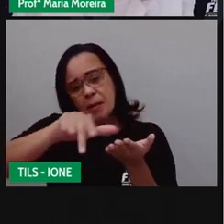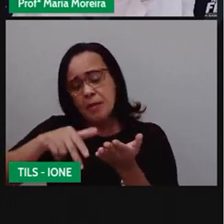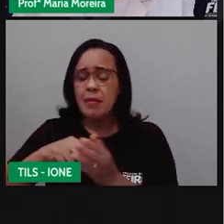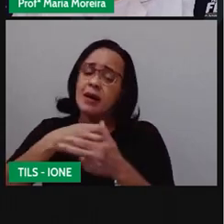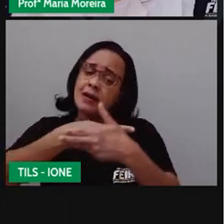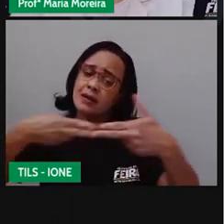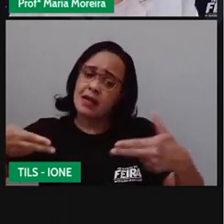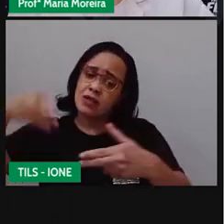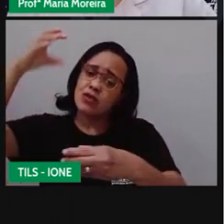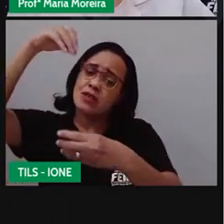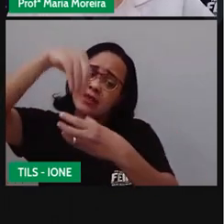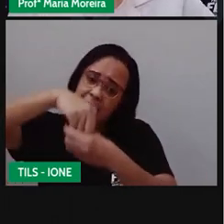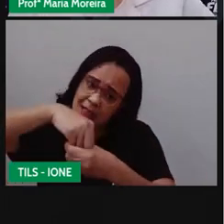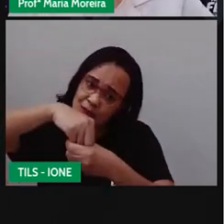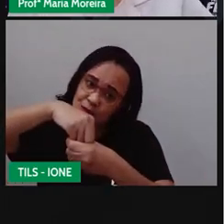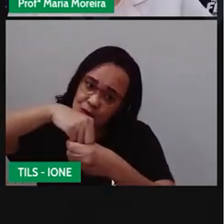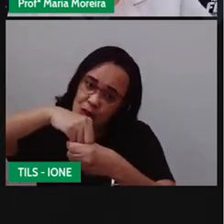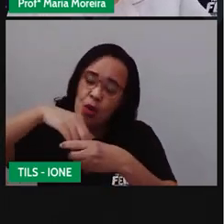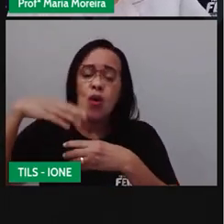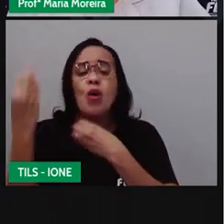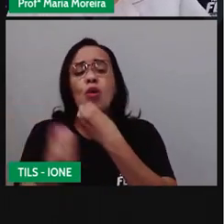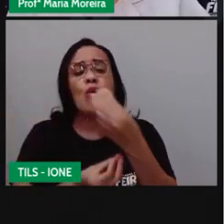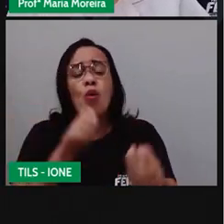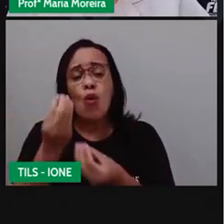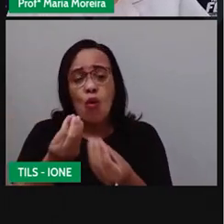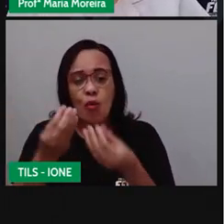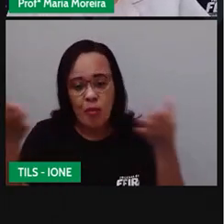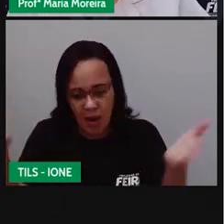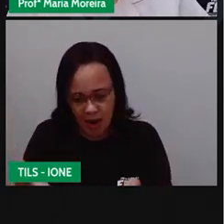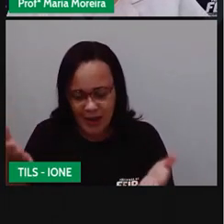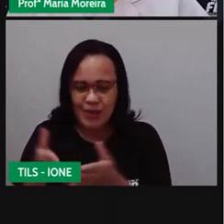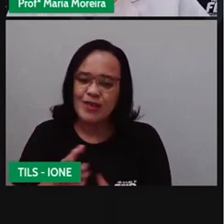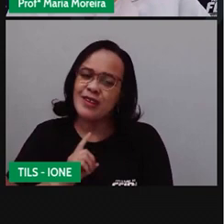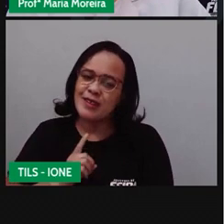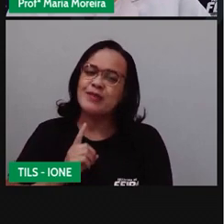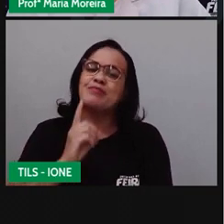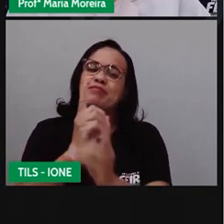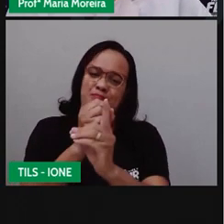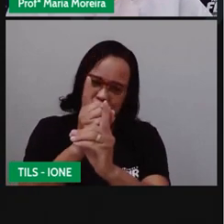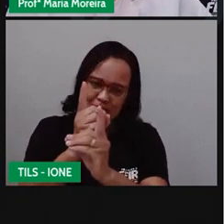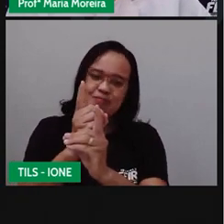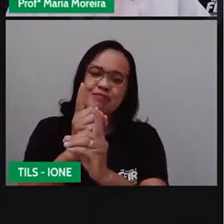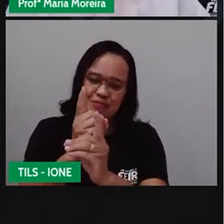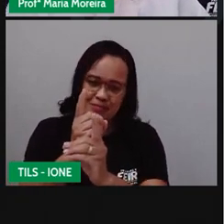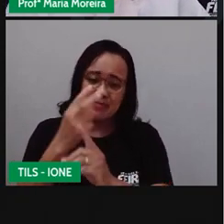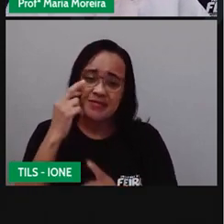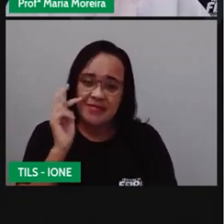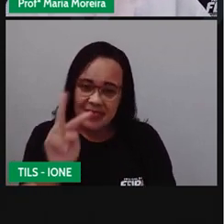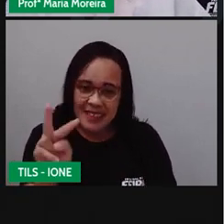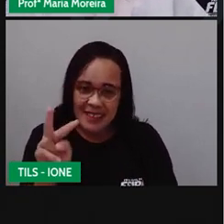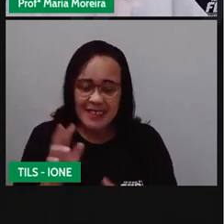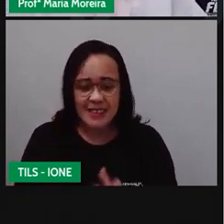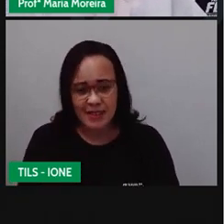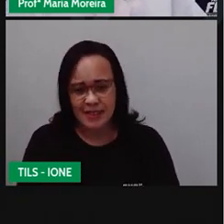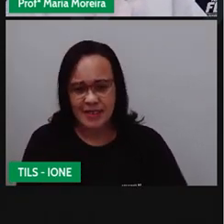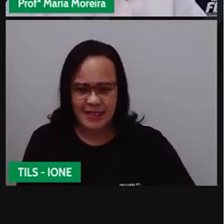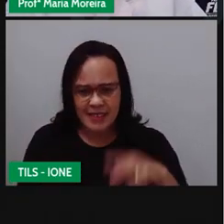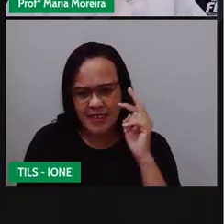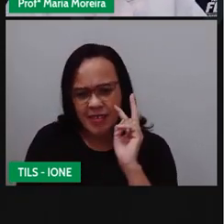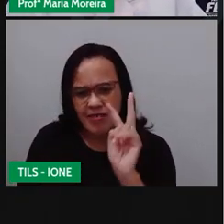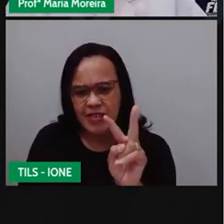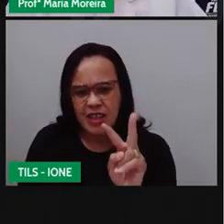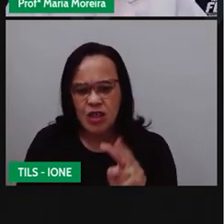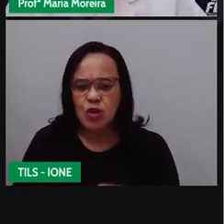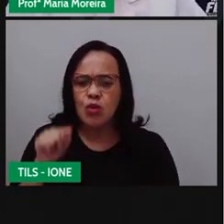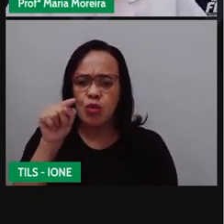que influencia? Vamos descobrir. Bom, você já observou